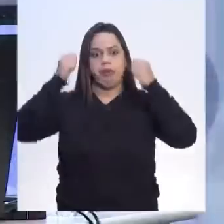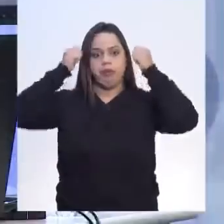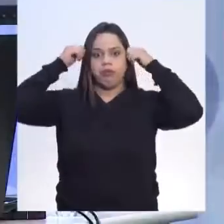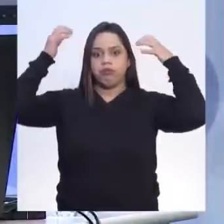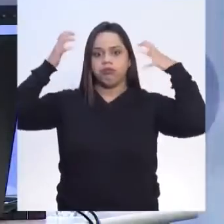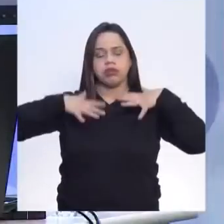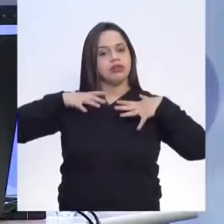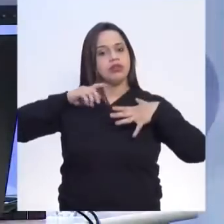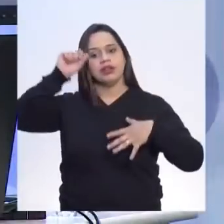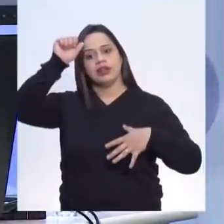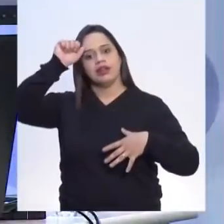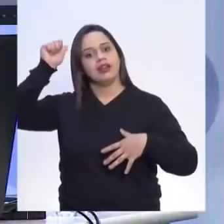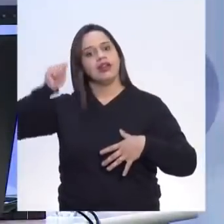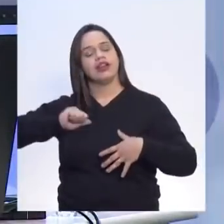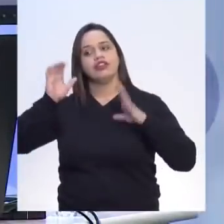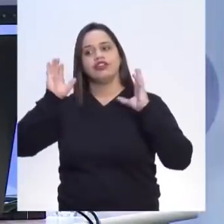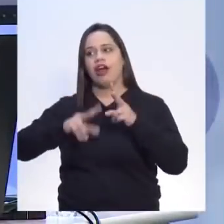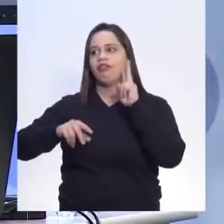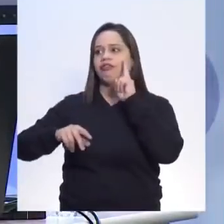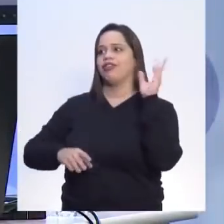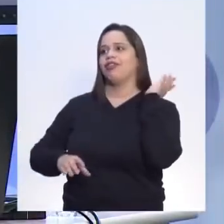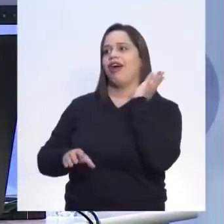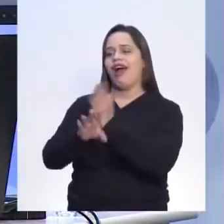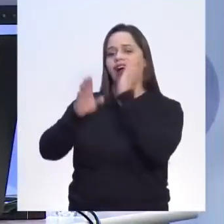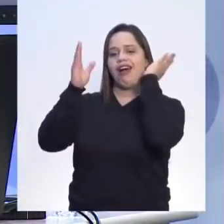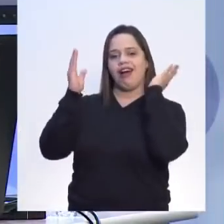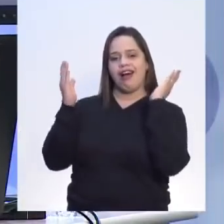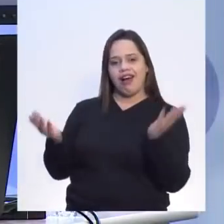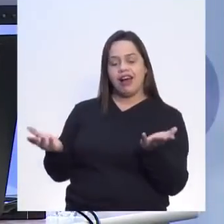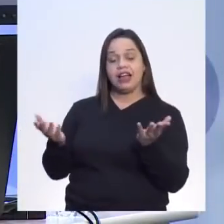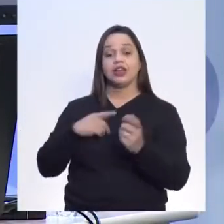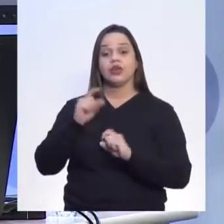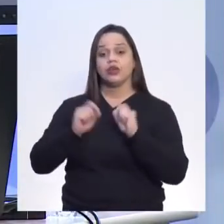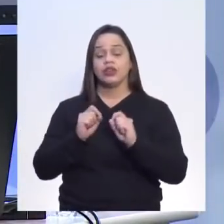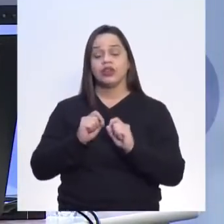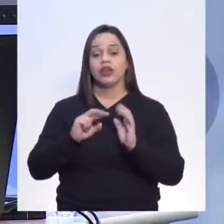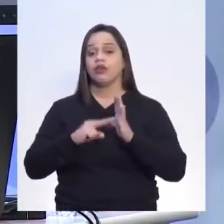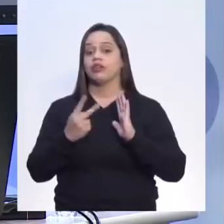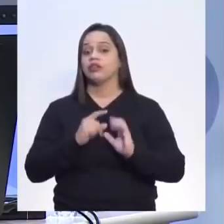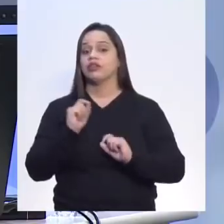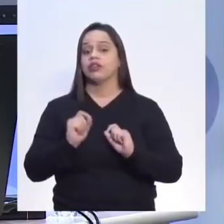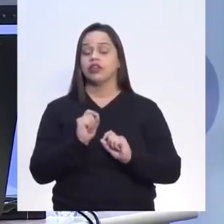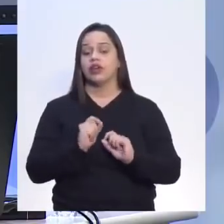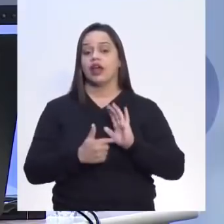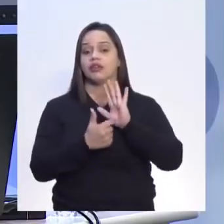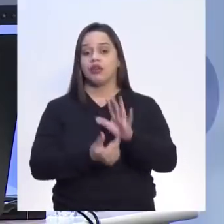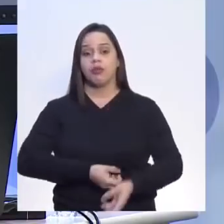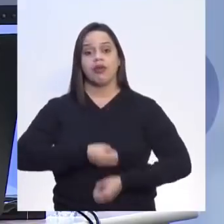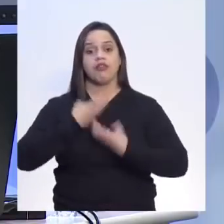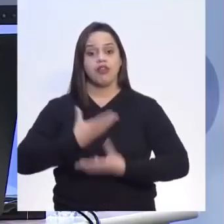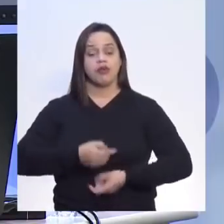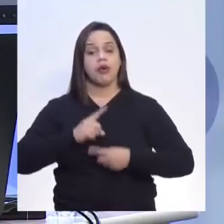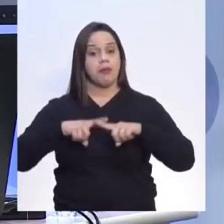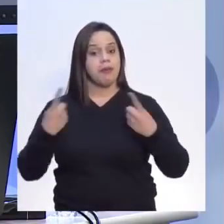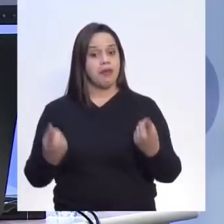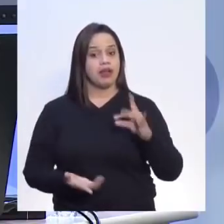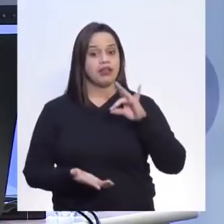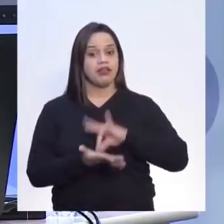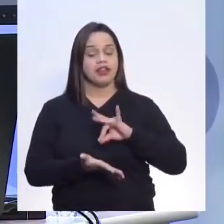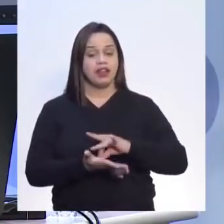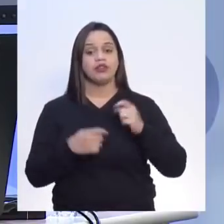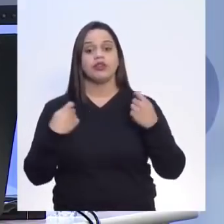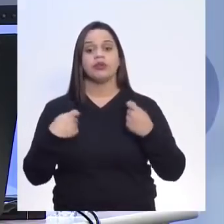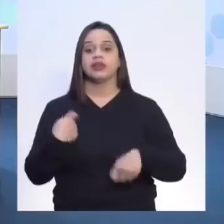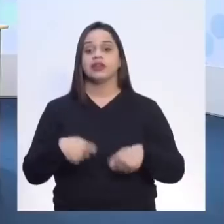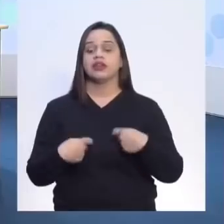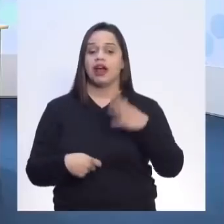retiraram-se desapontadíssimos. Então, ela fez o quê? Ela deu uma informação, mas, na verdade, eles tinham que